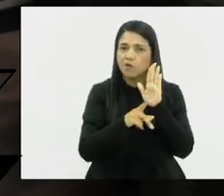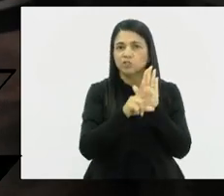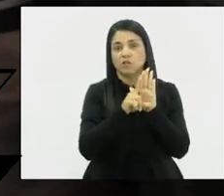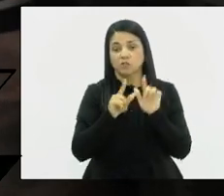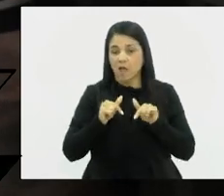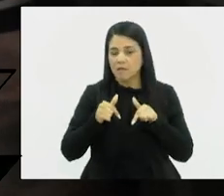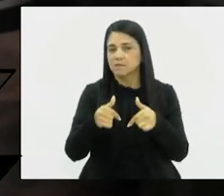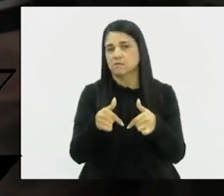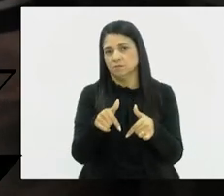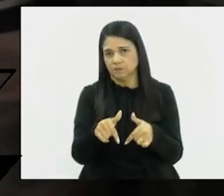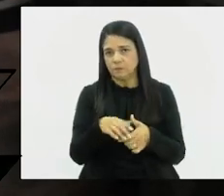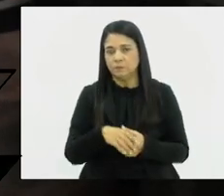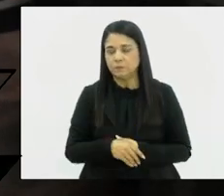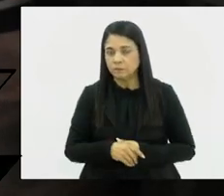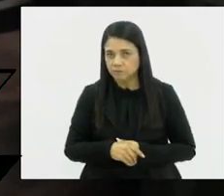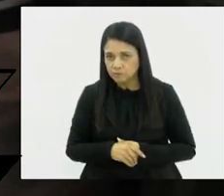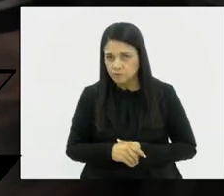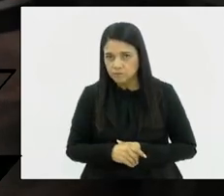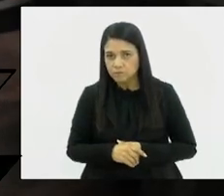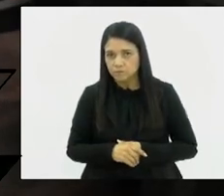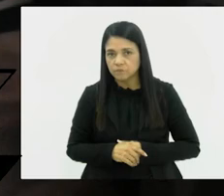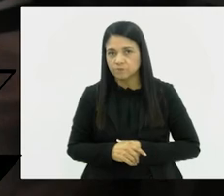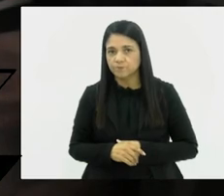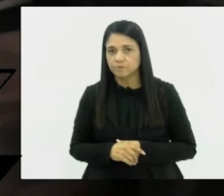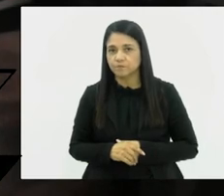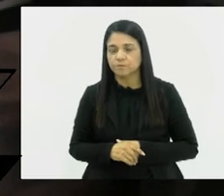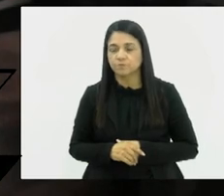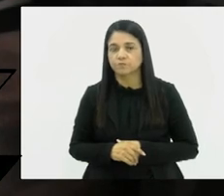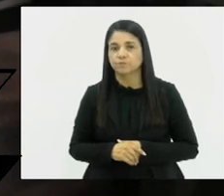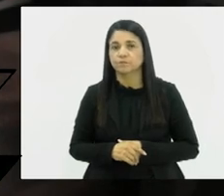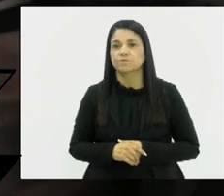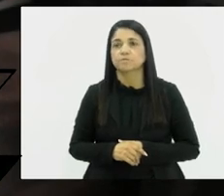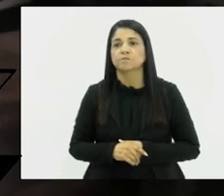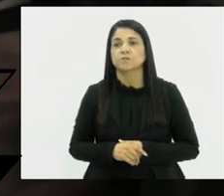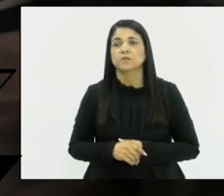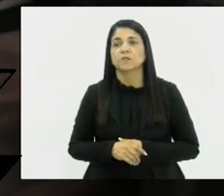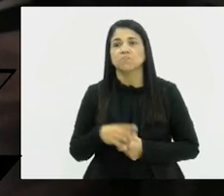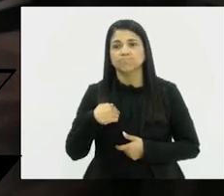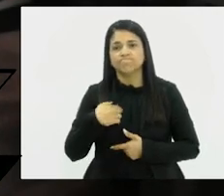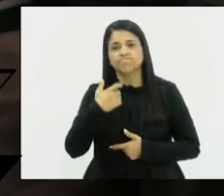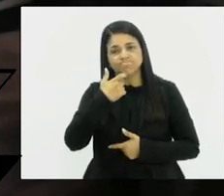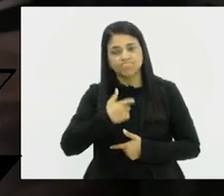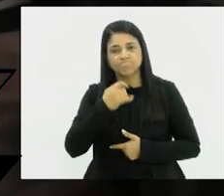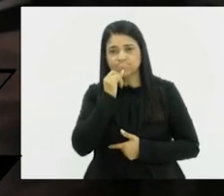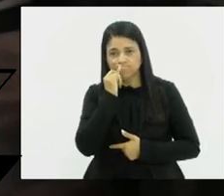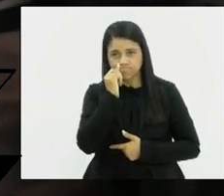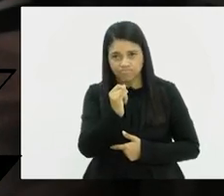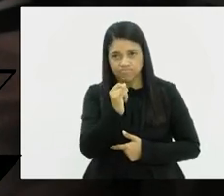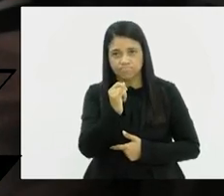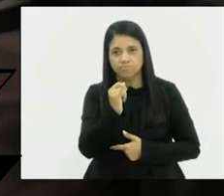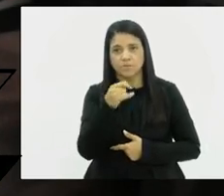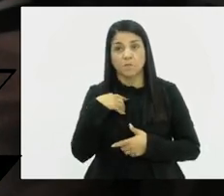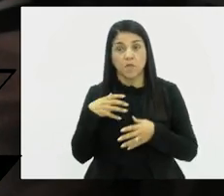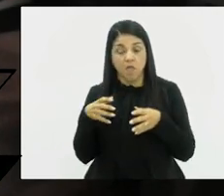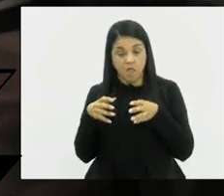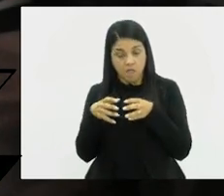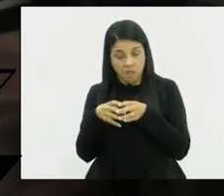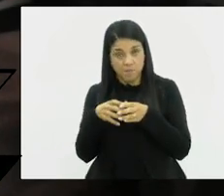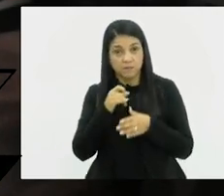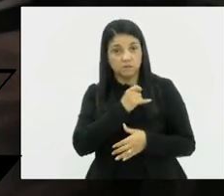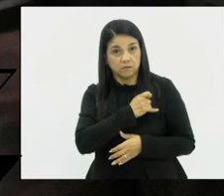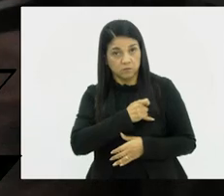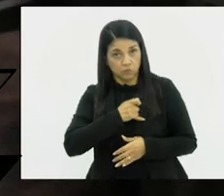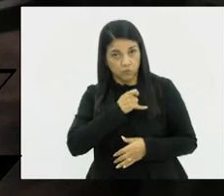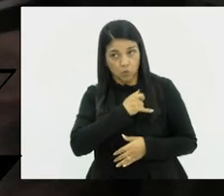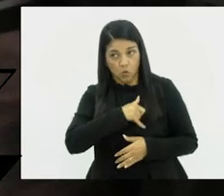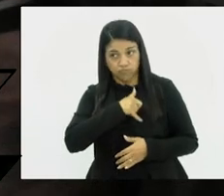né? E eu quero dizer que a minha equipe lá de São João,